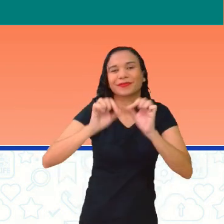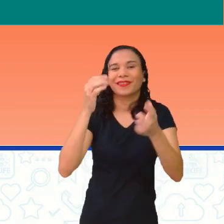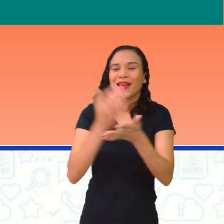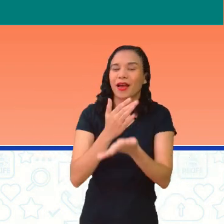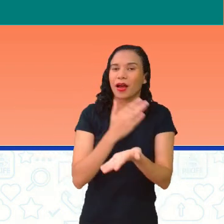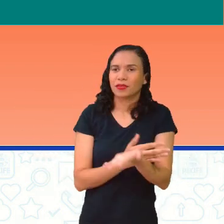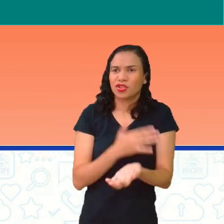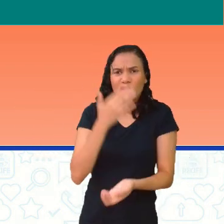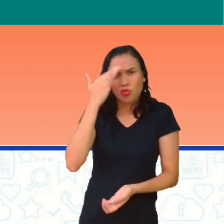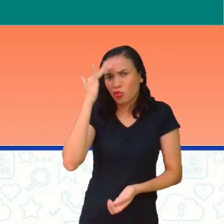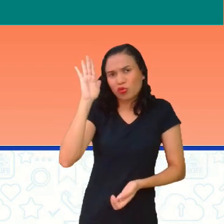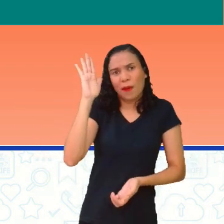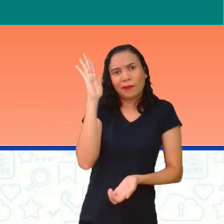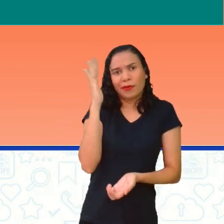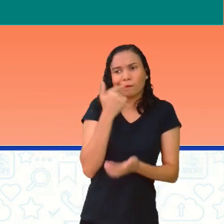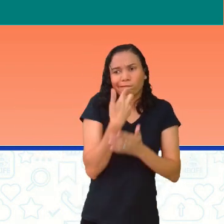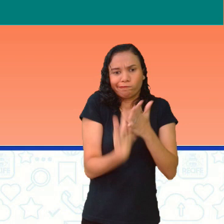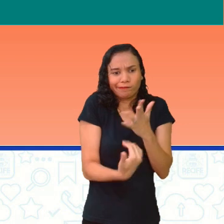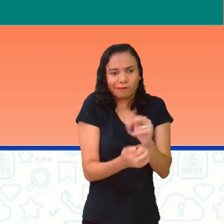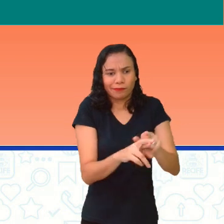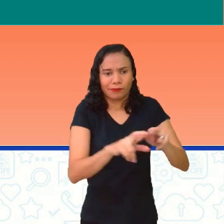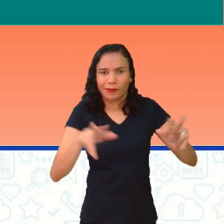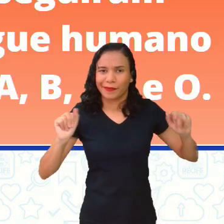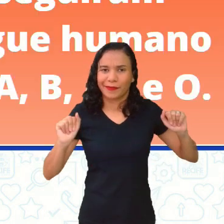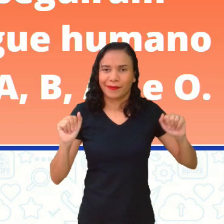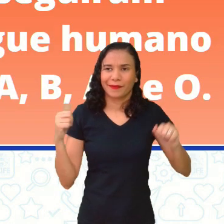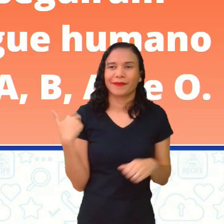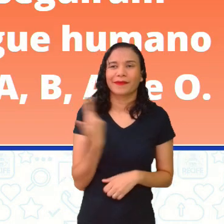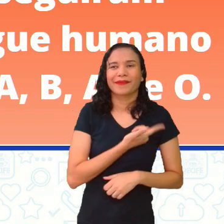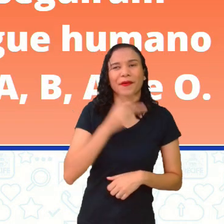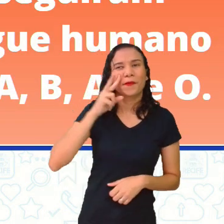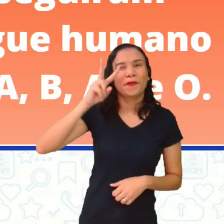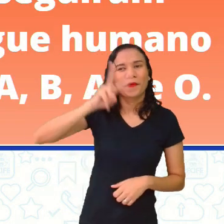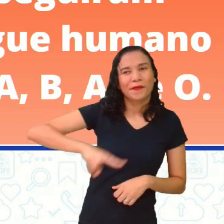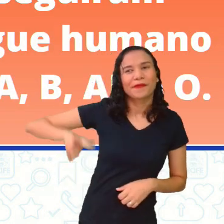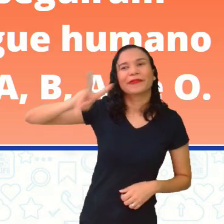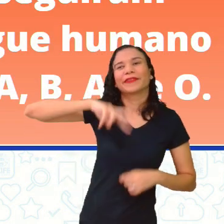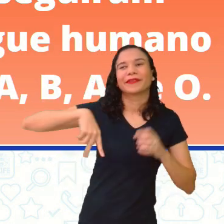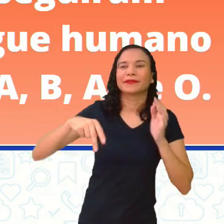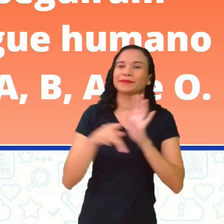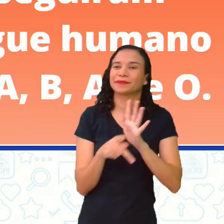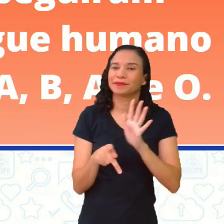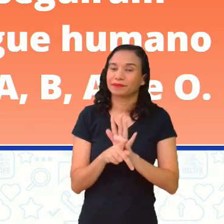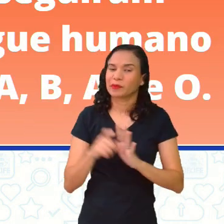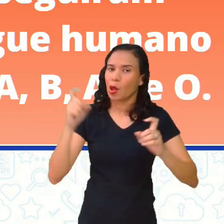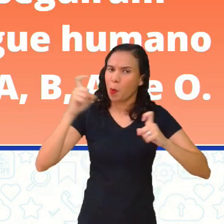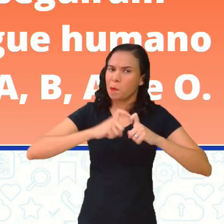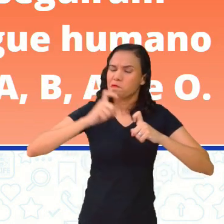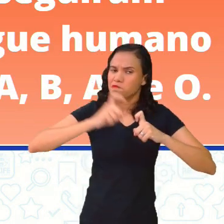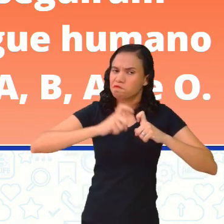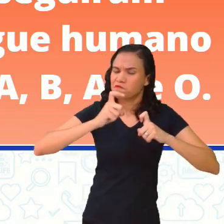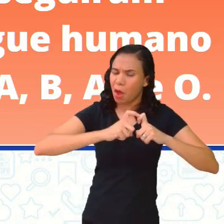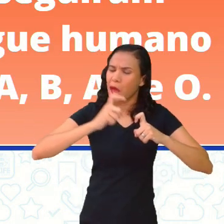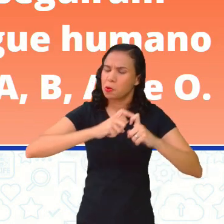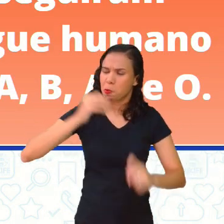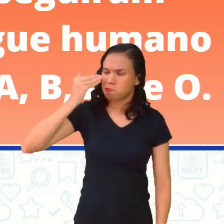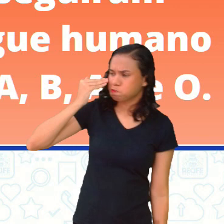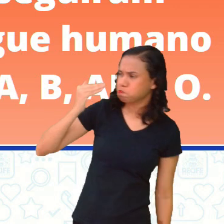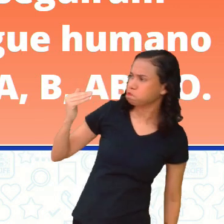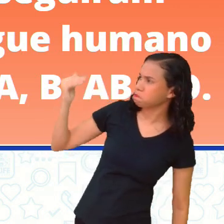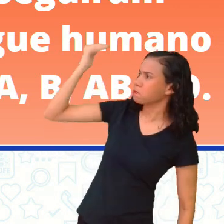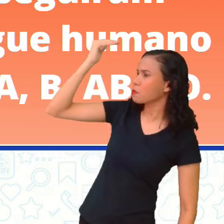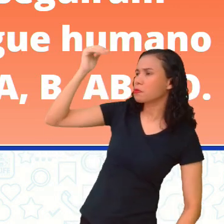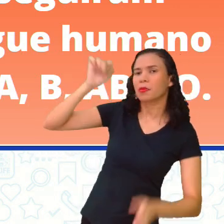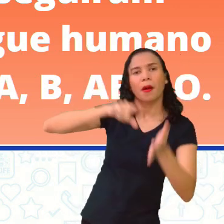não sabia que esse sangue era diferente. E a gente vai ver agora que, graças, né, a um grande médico, a um grande